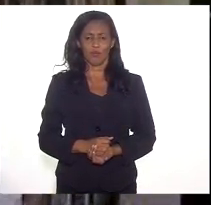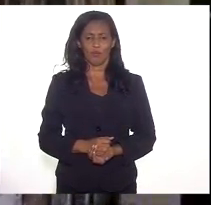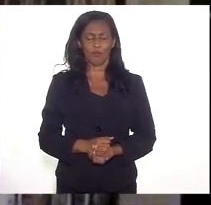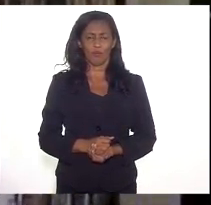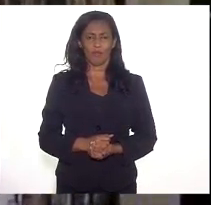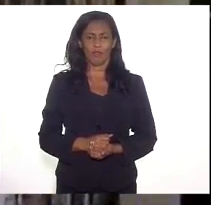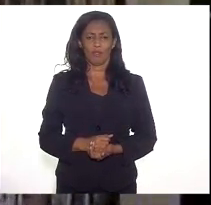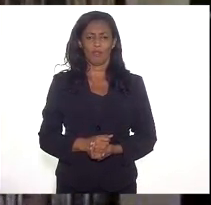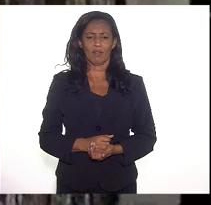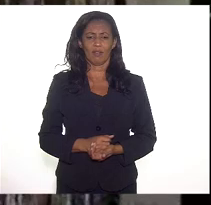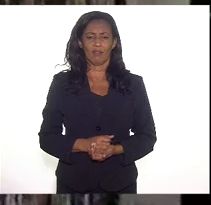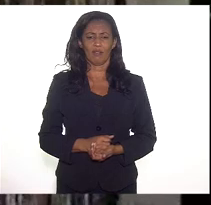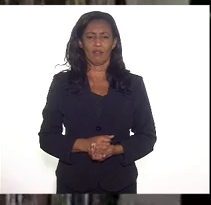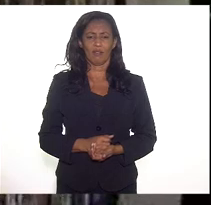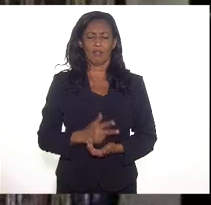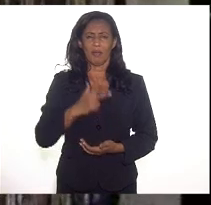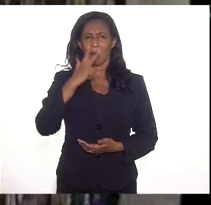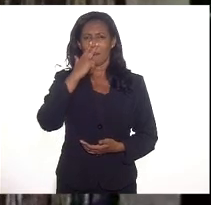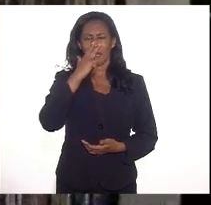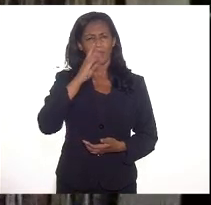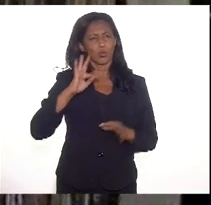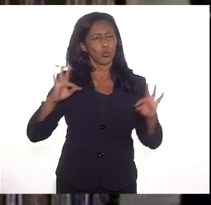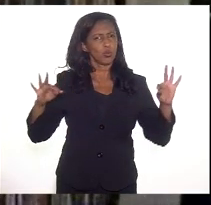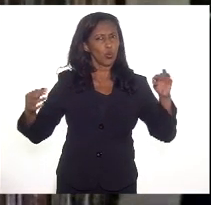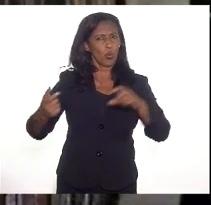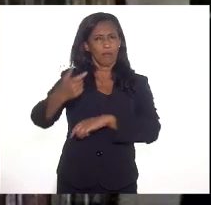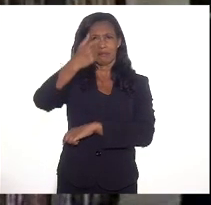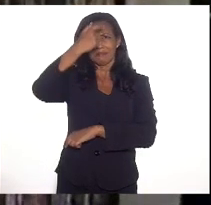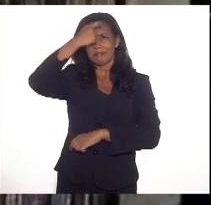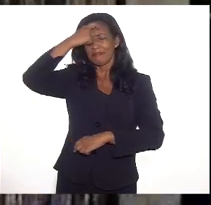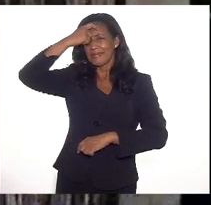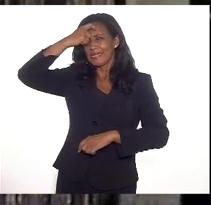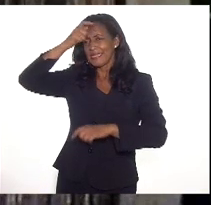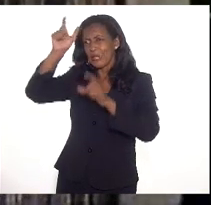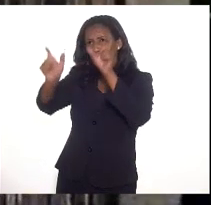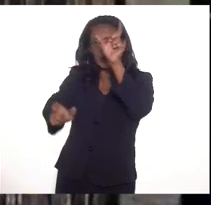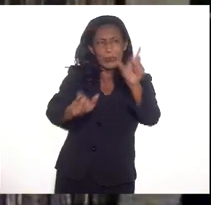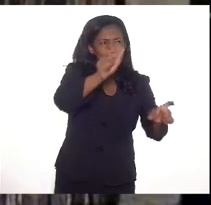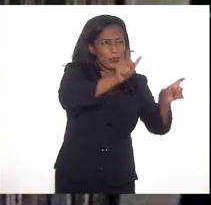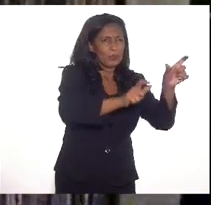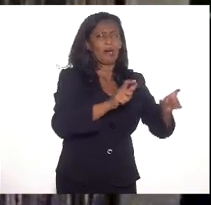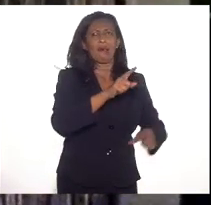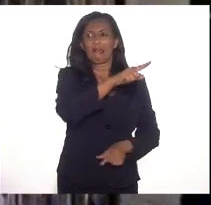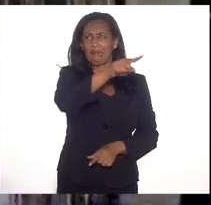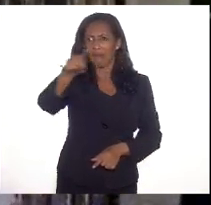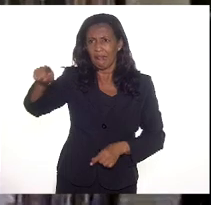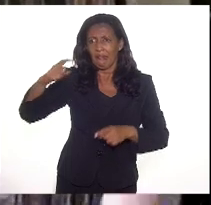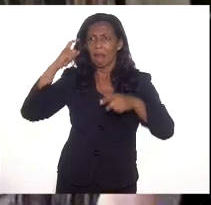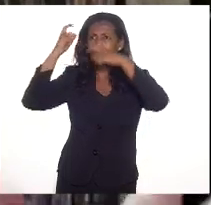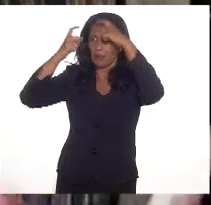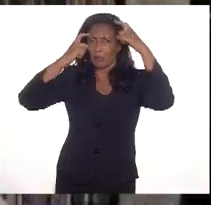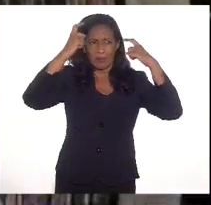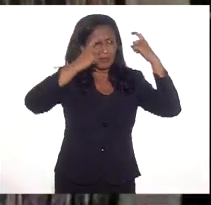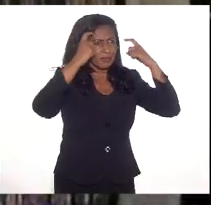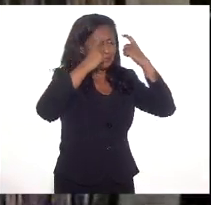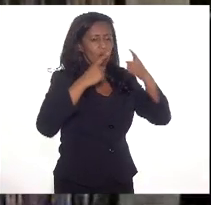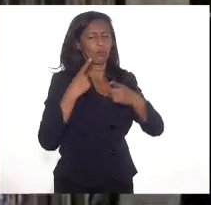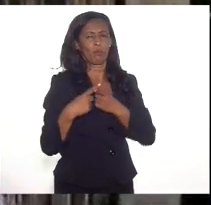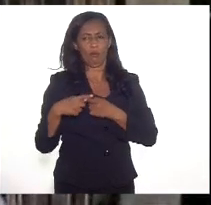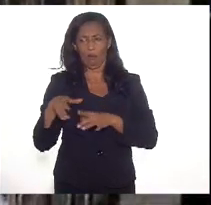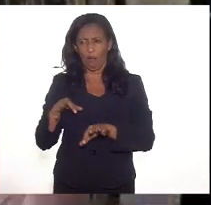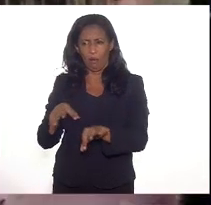fazer todo ser pensante ter preocupações, porque a forma